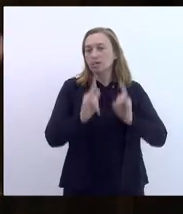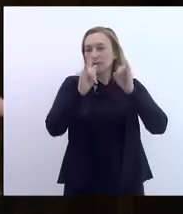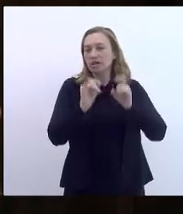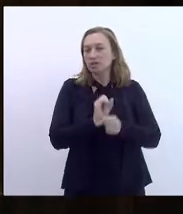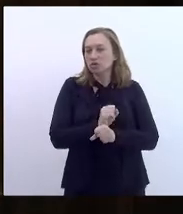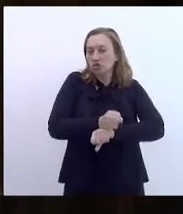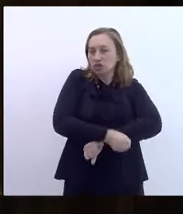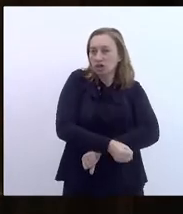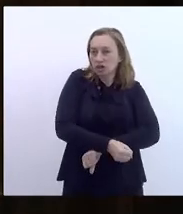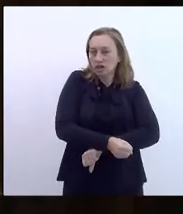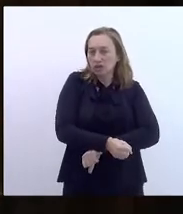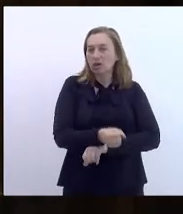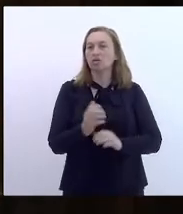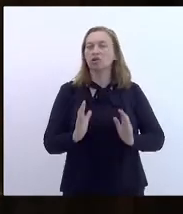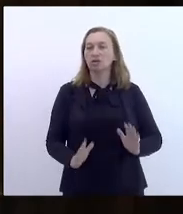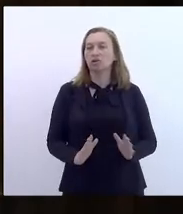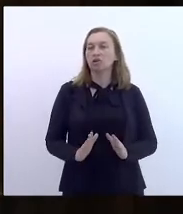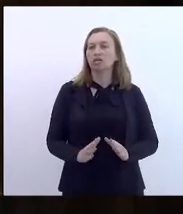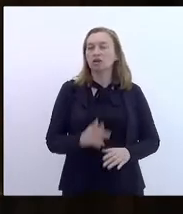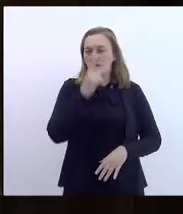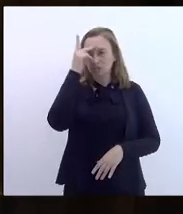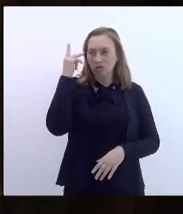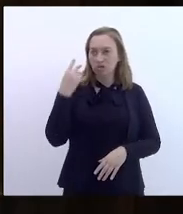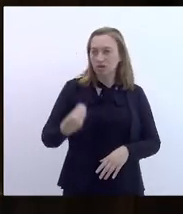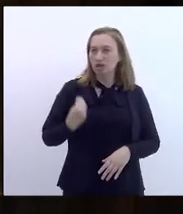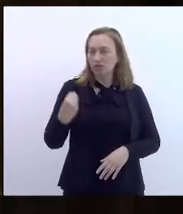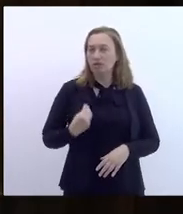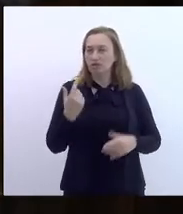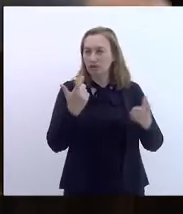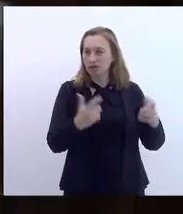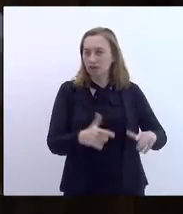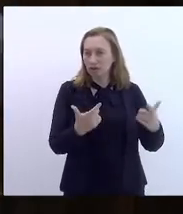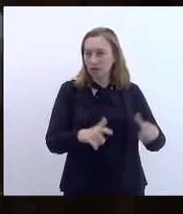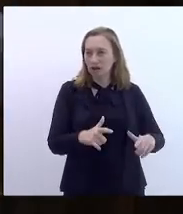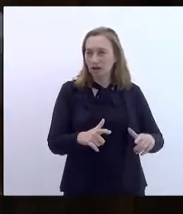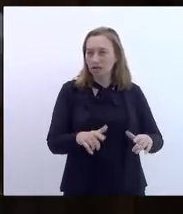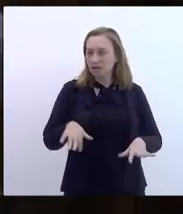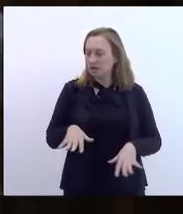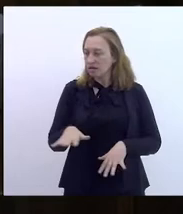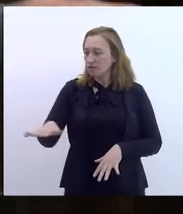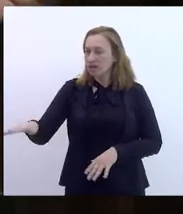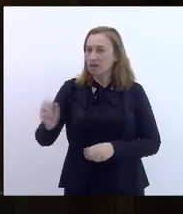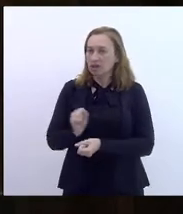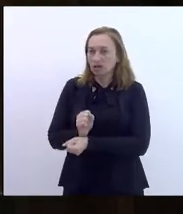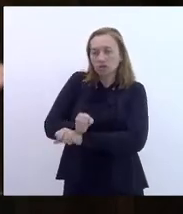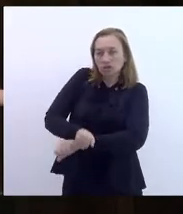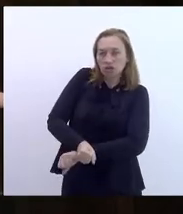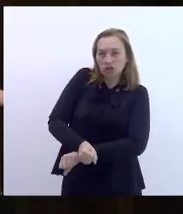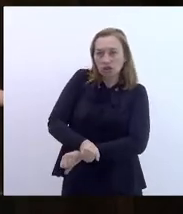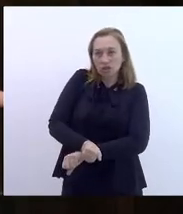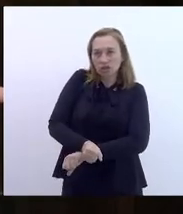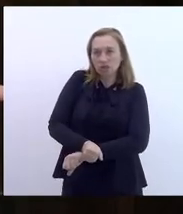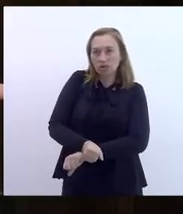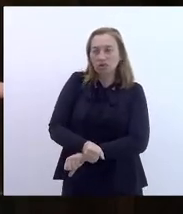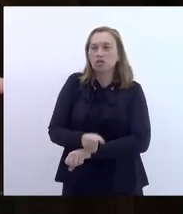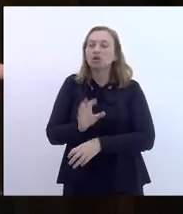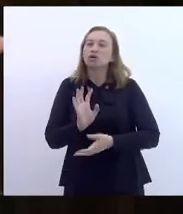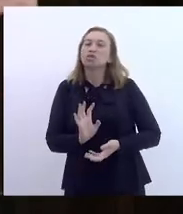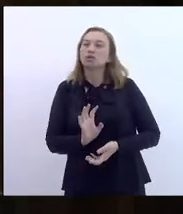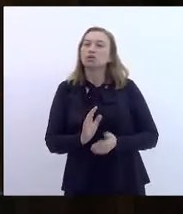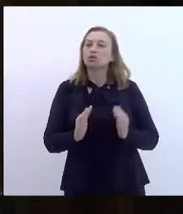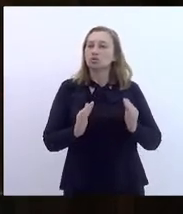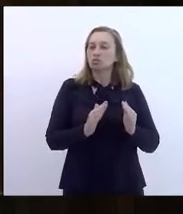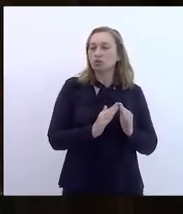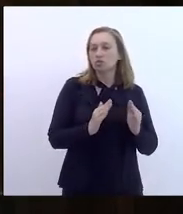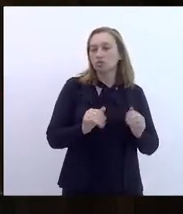então os moradores da Vila Kennedy São oriundos da favela do esqueleto do Morro do pasmado em Botafogo